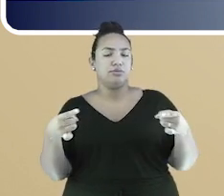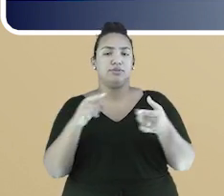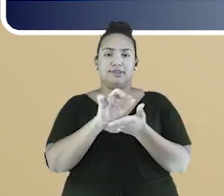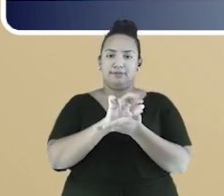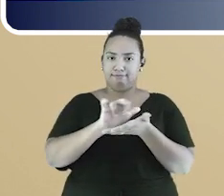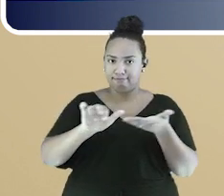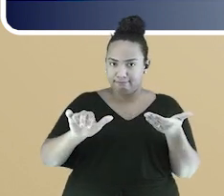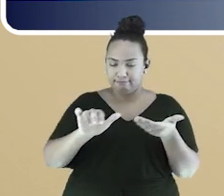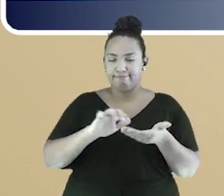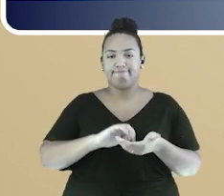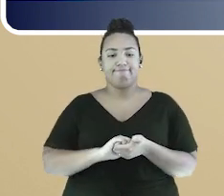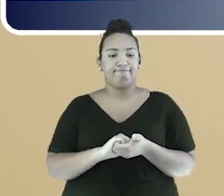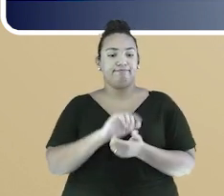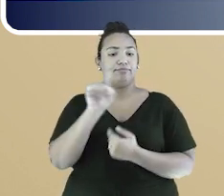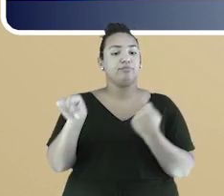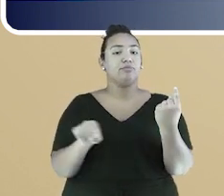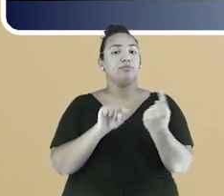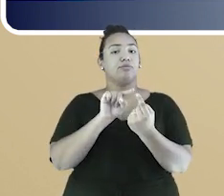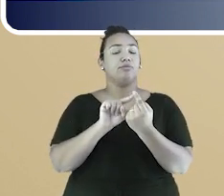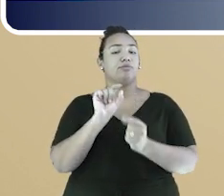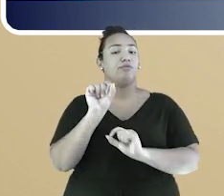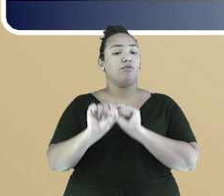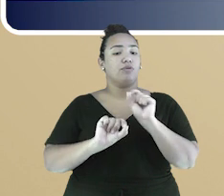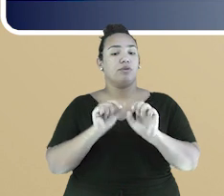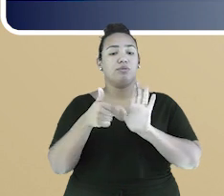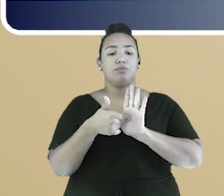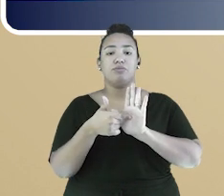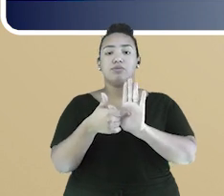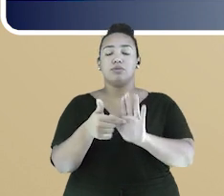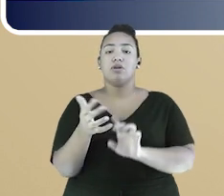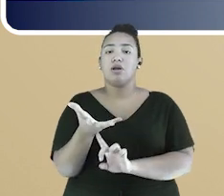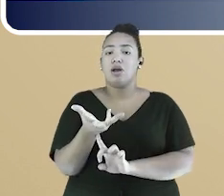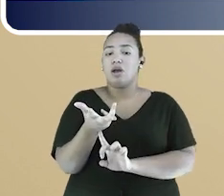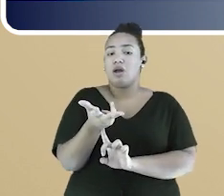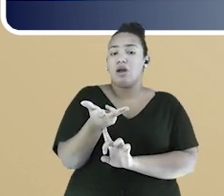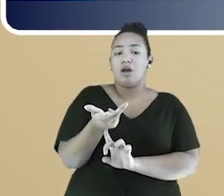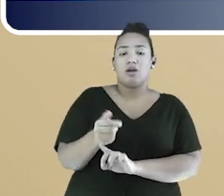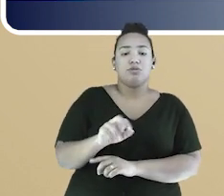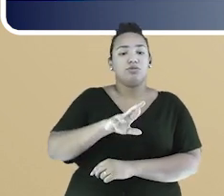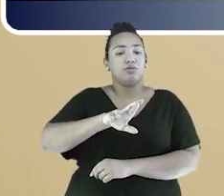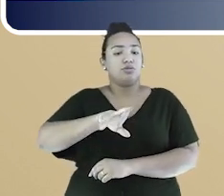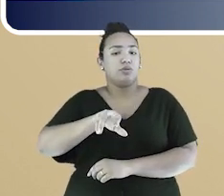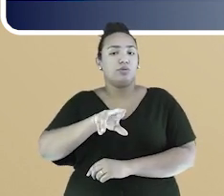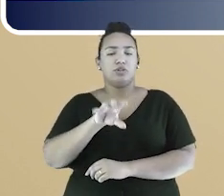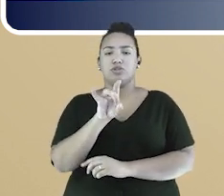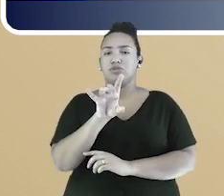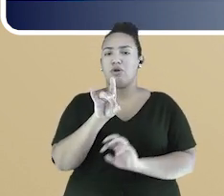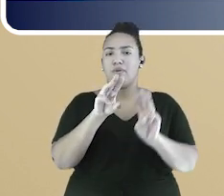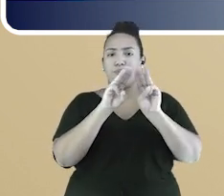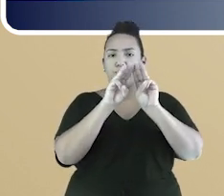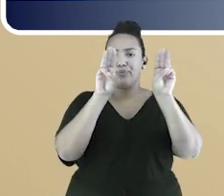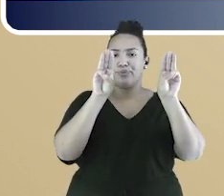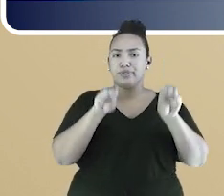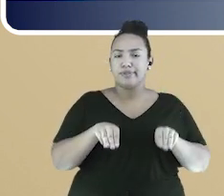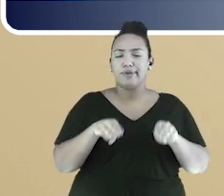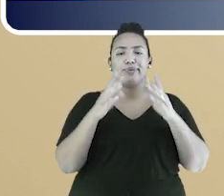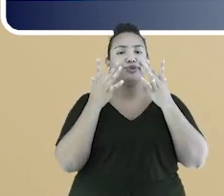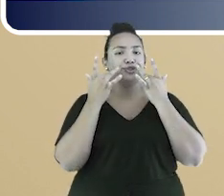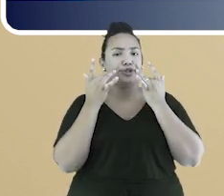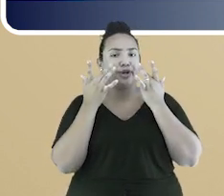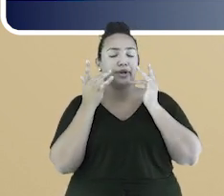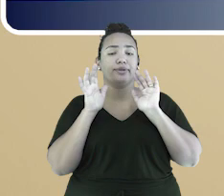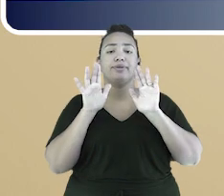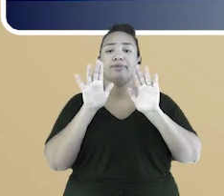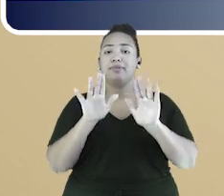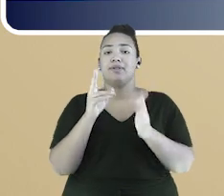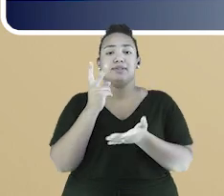etc. E o nosso objetivo é demonstrar que a arte não está restrita aos museus ou teatros, mas sim à